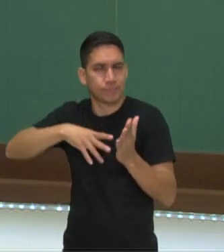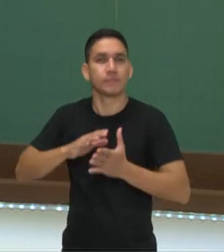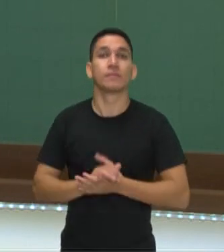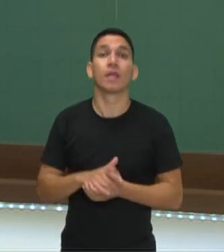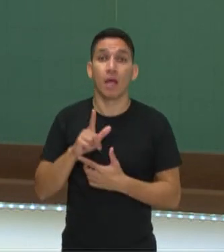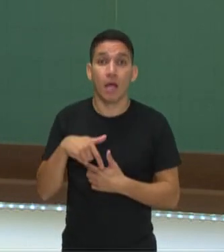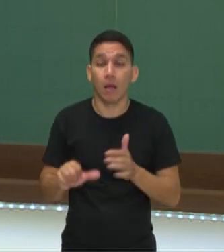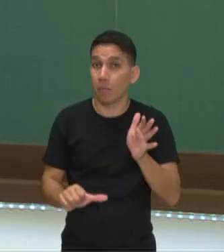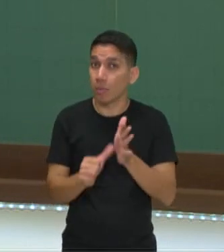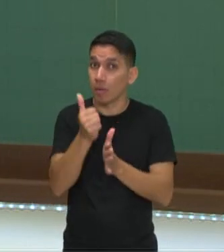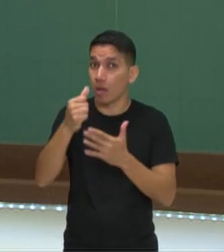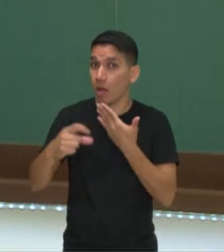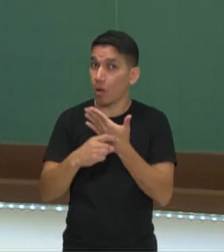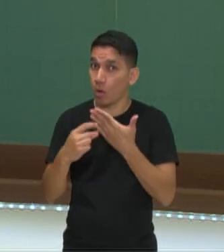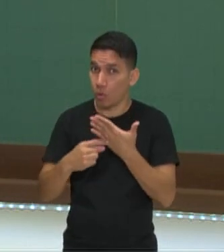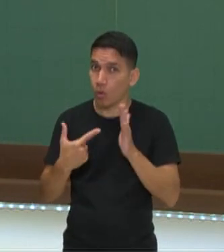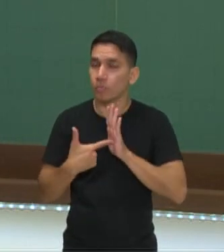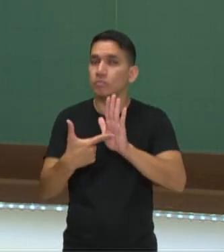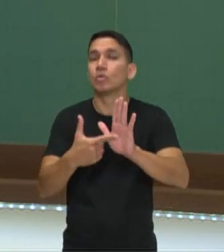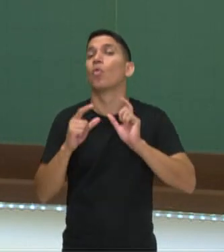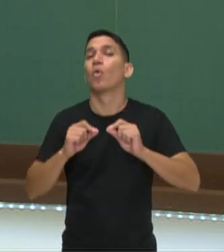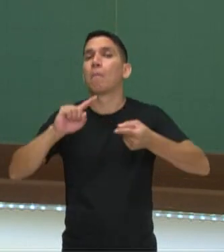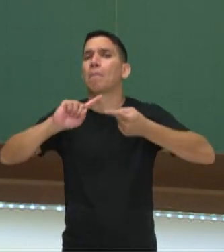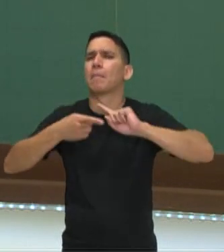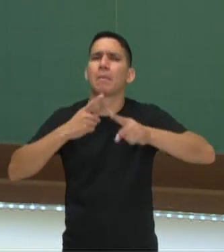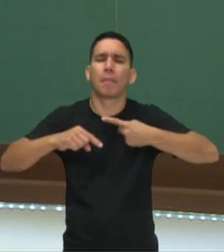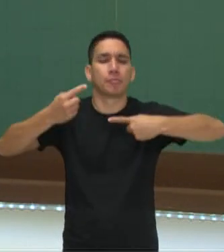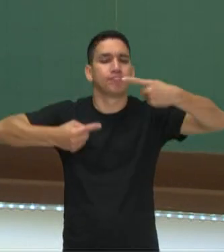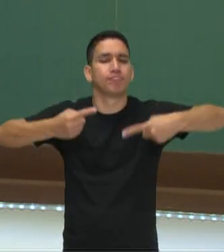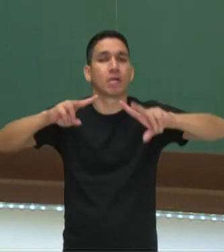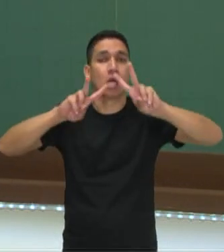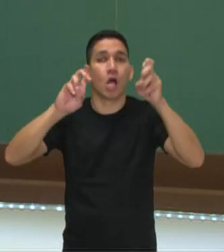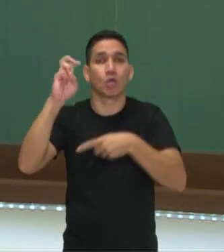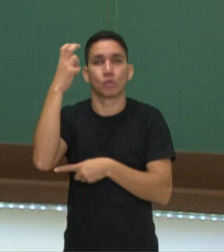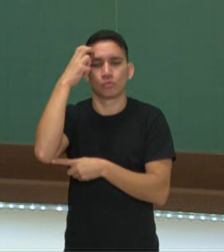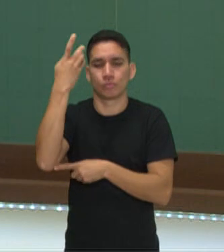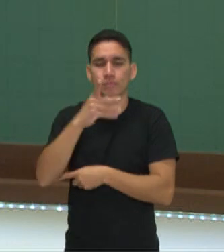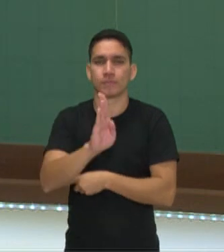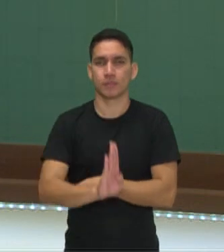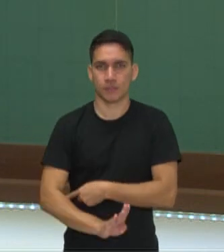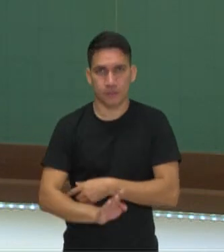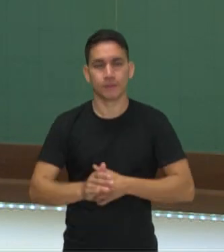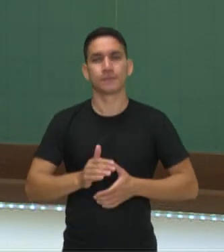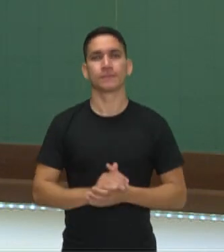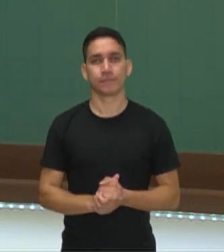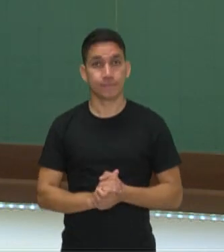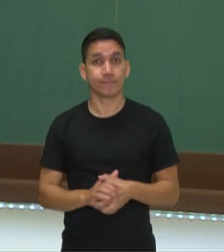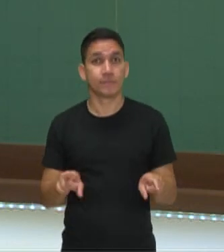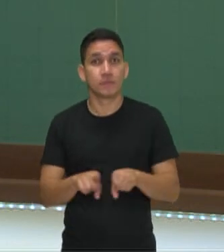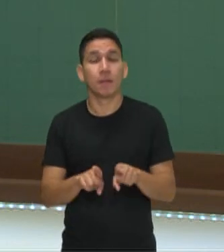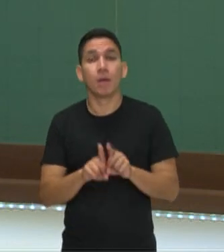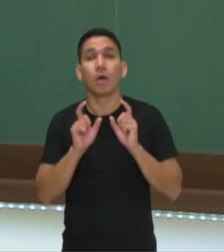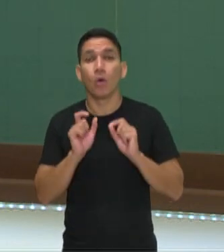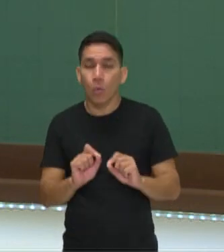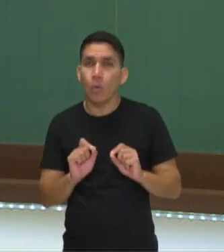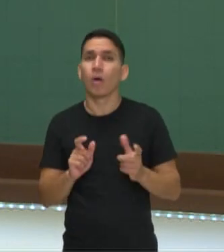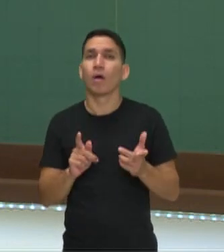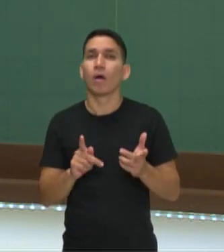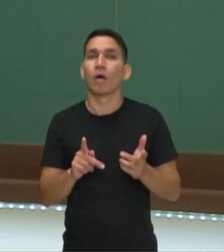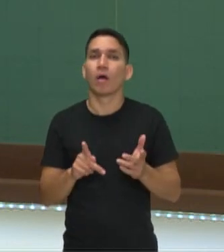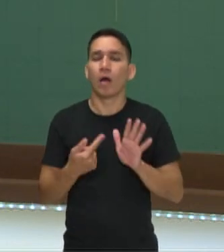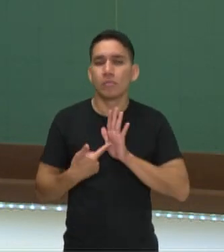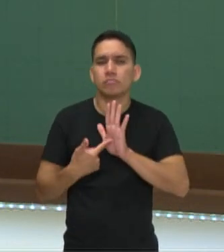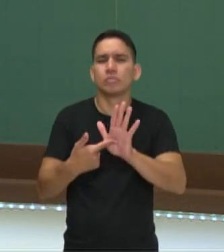é um primeiro autor que vai trazer, então, o debate sobre cultura no Brasil e abordar a miscigenação como